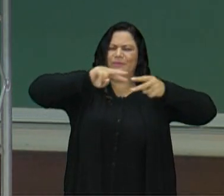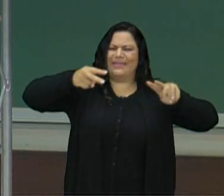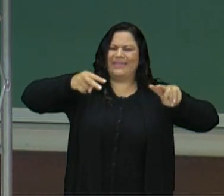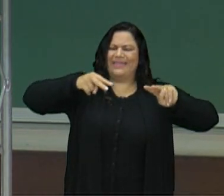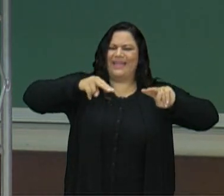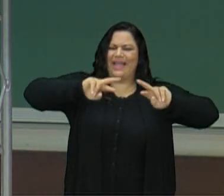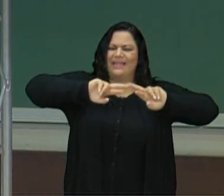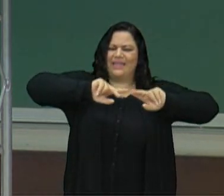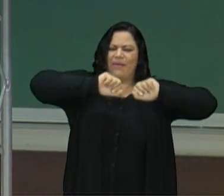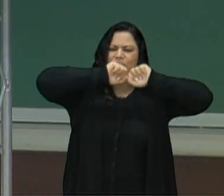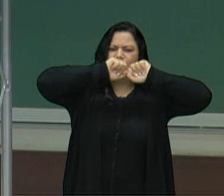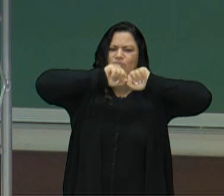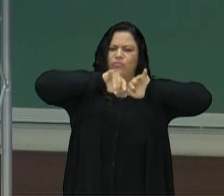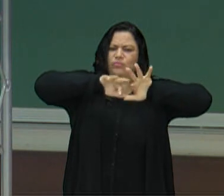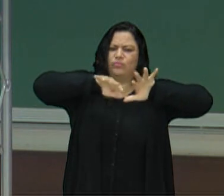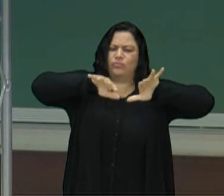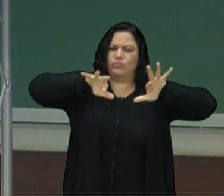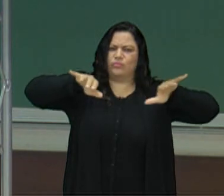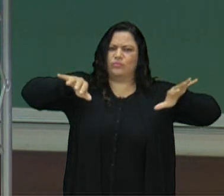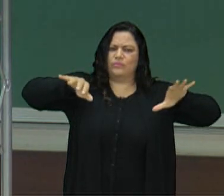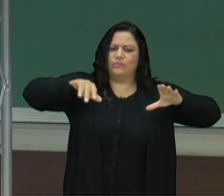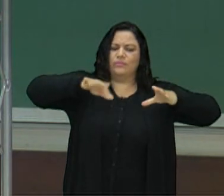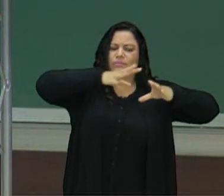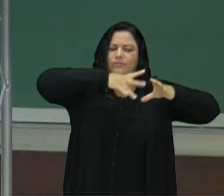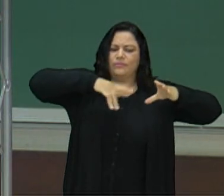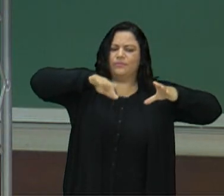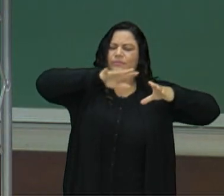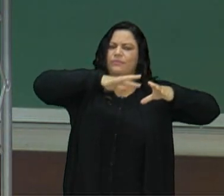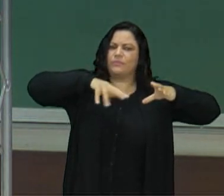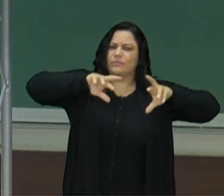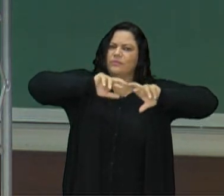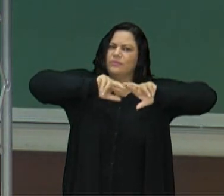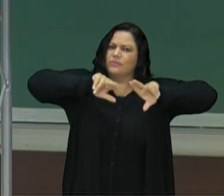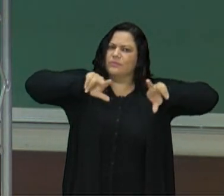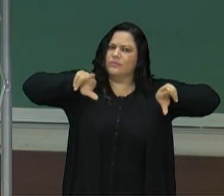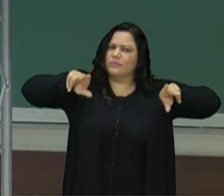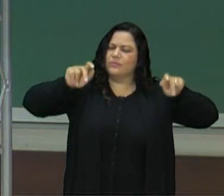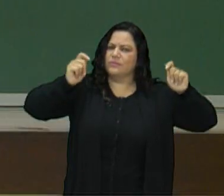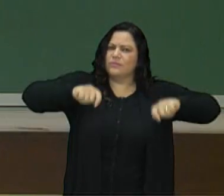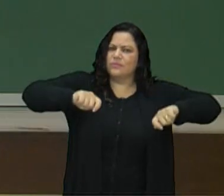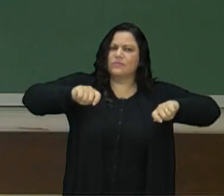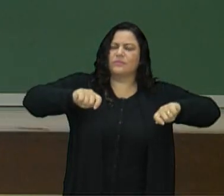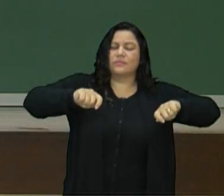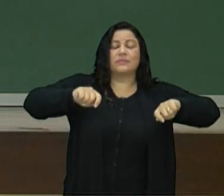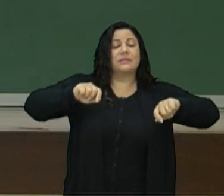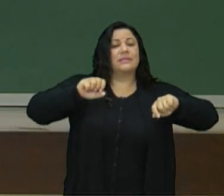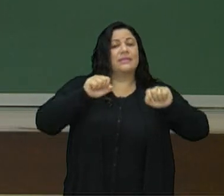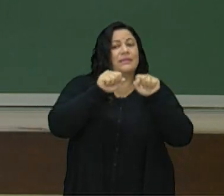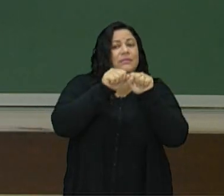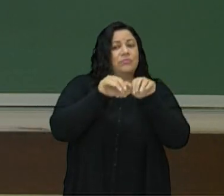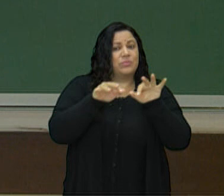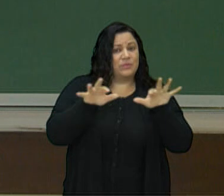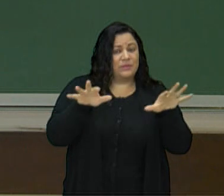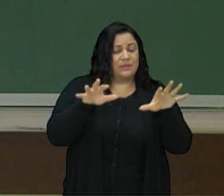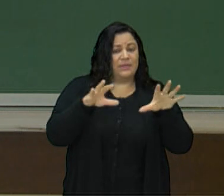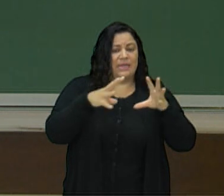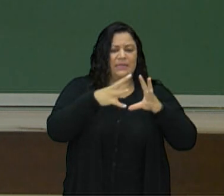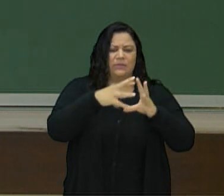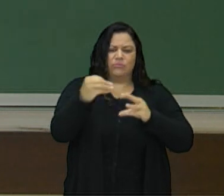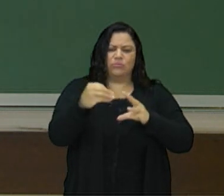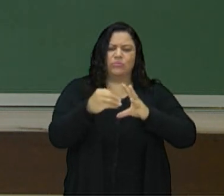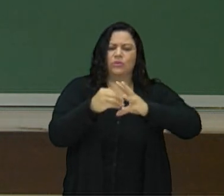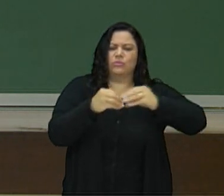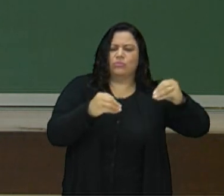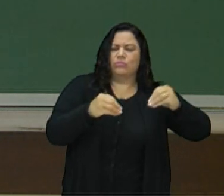dentro, combinado, e que se ele estiver ativo, ou seja, se ele estiver criando RNAs